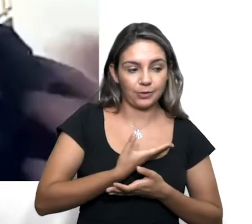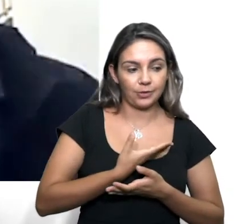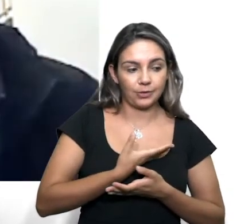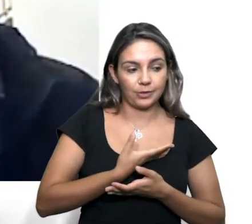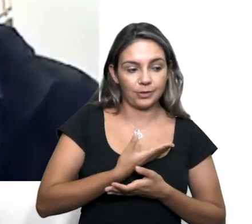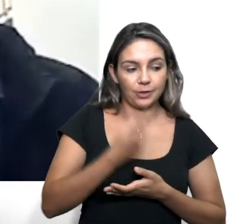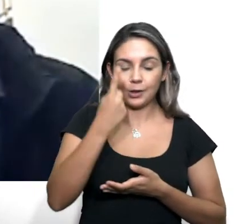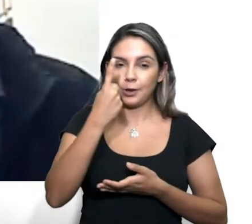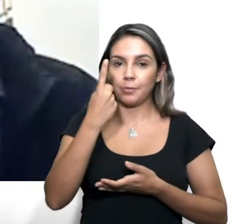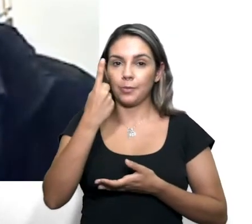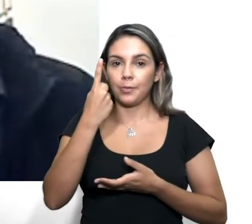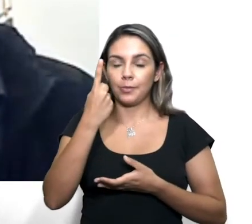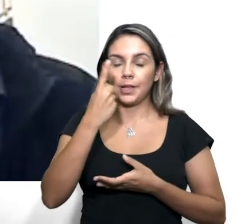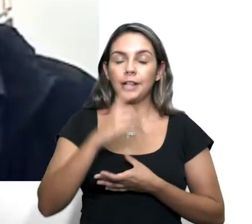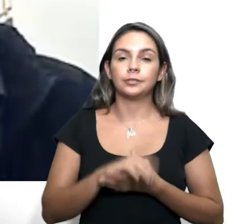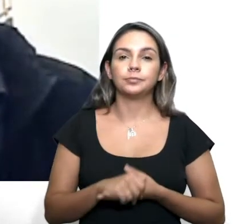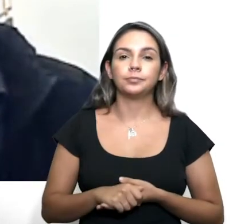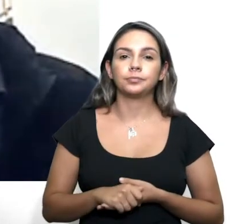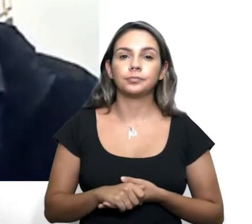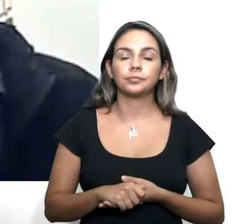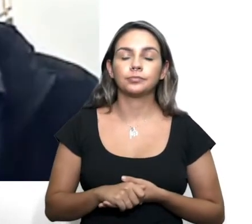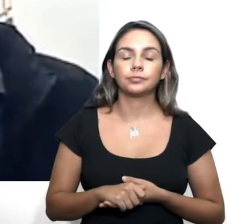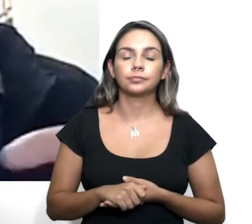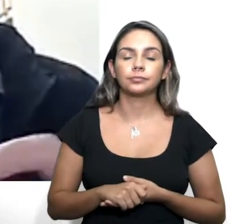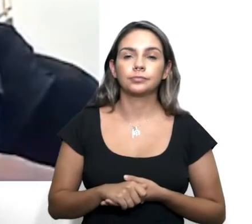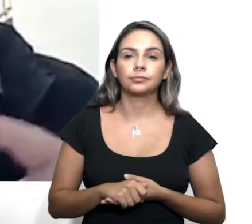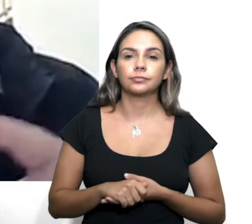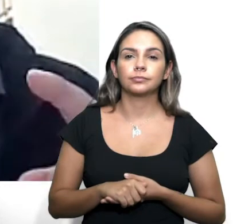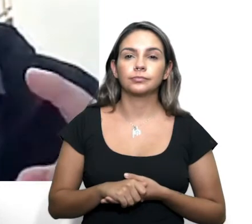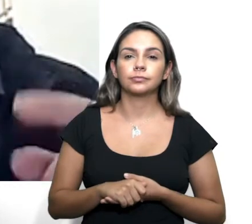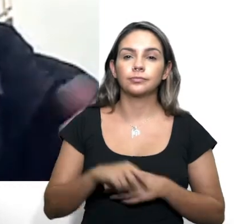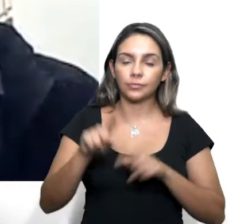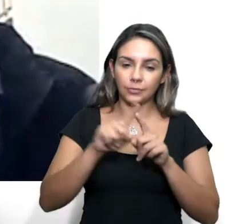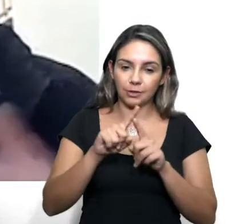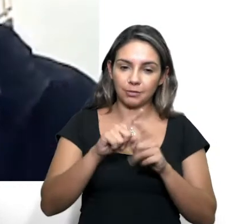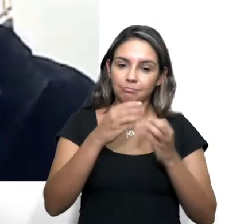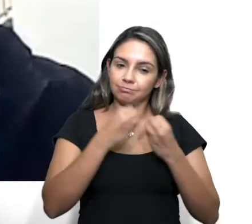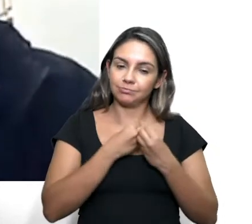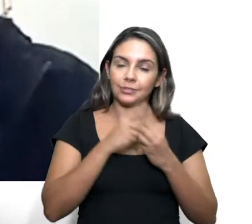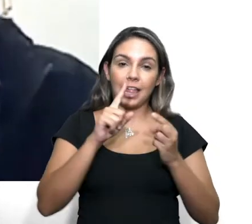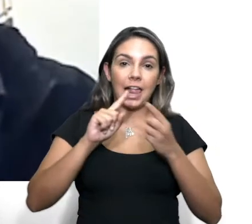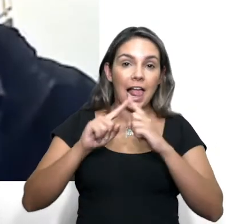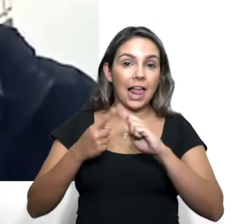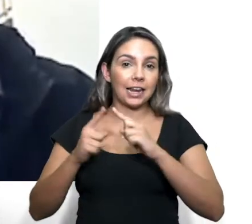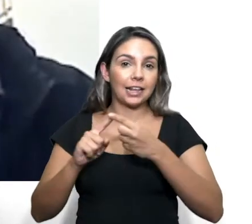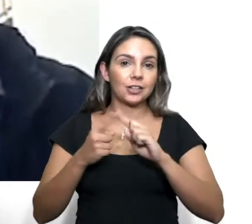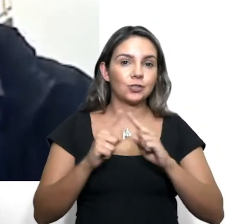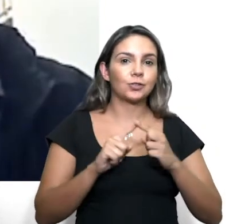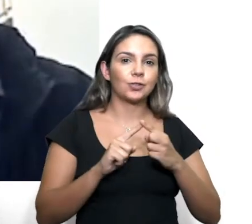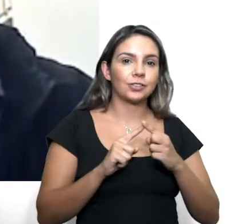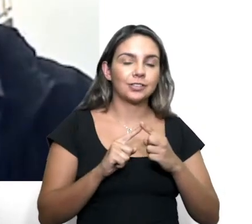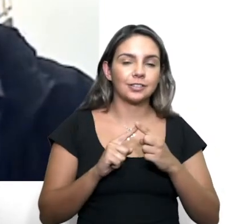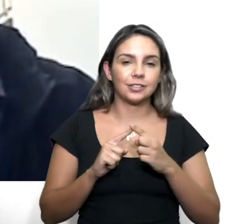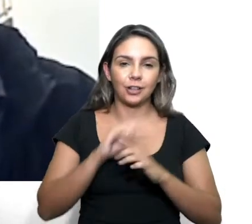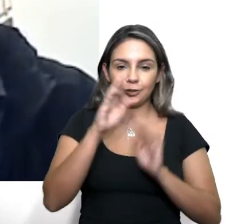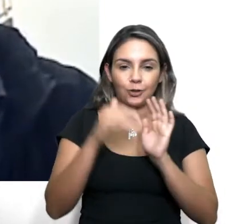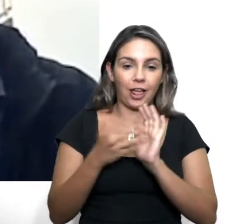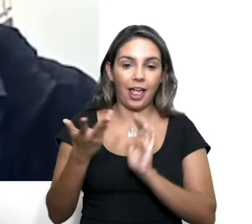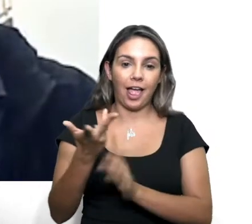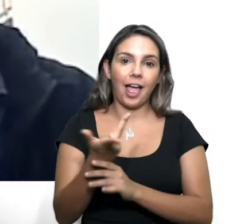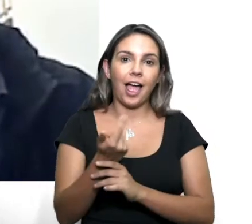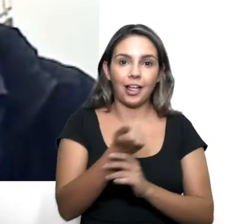de uma instalação, e é isso também que me agrada, são as ligações entre todas as artes, não